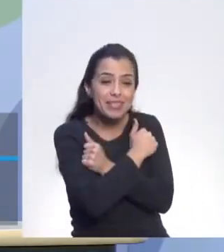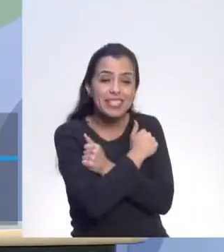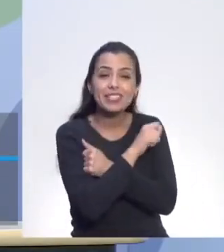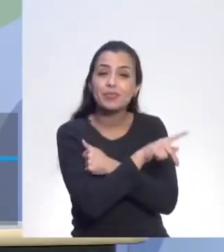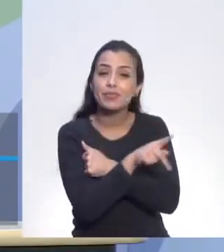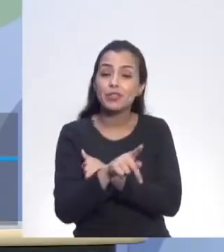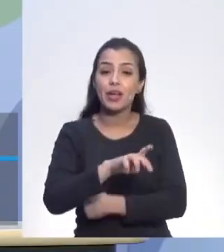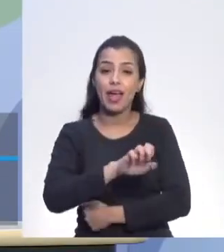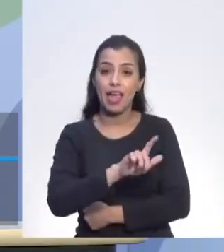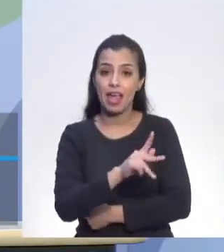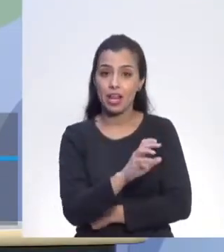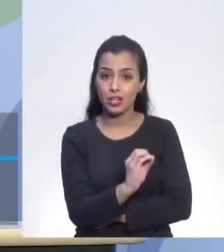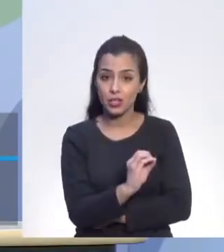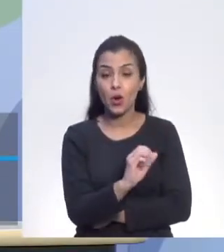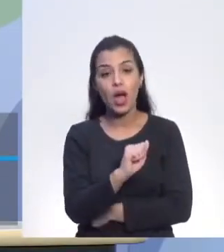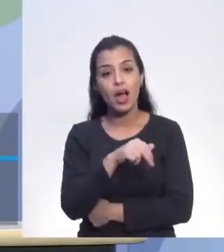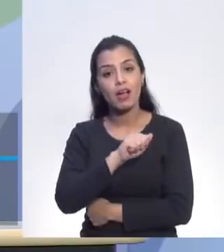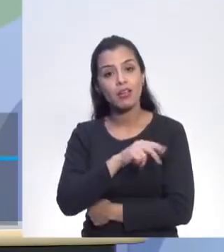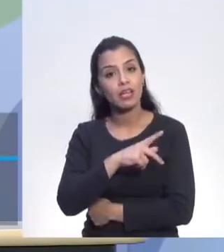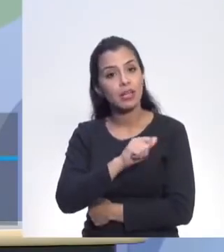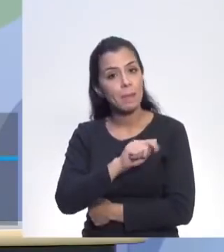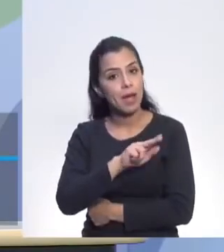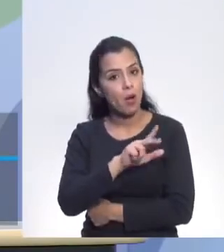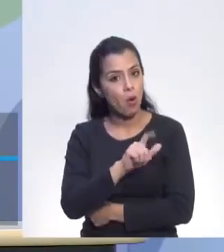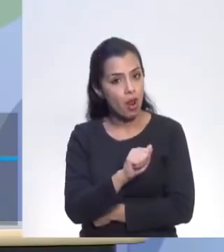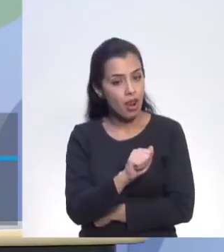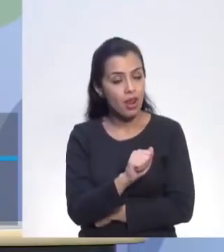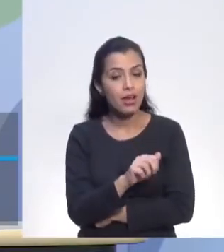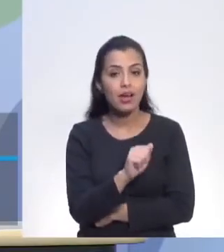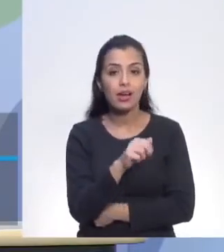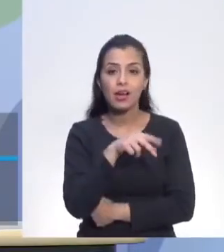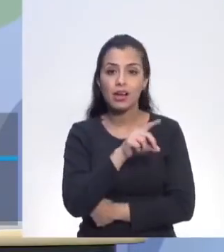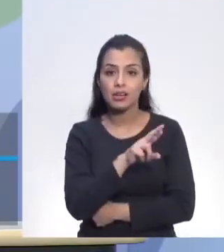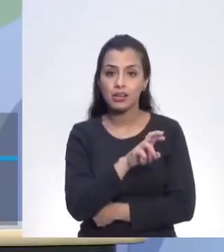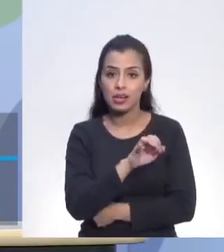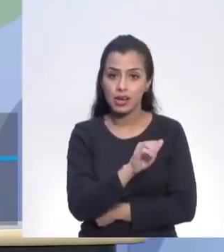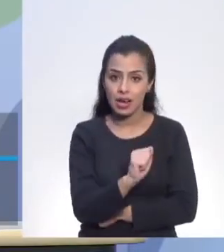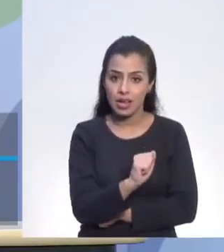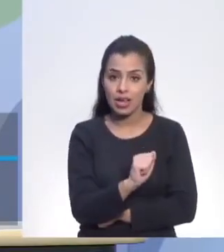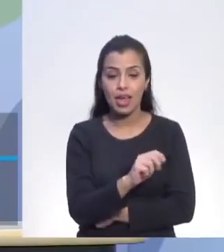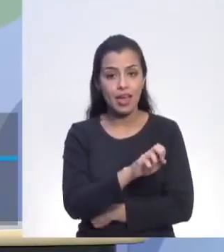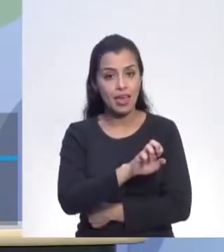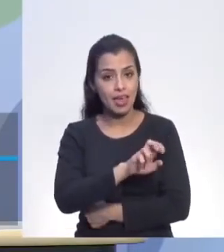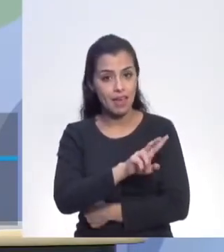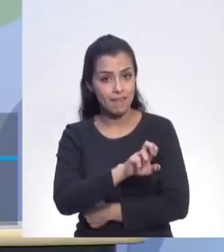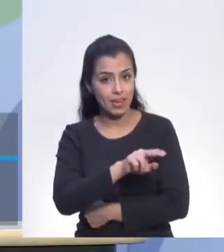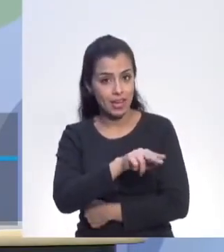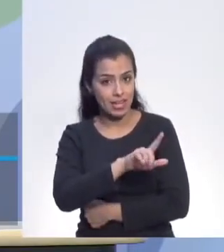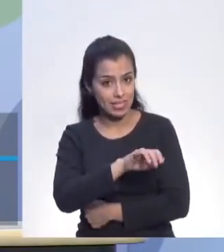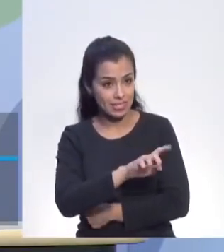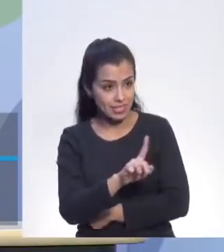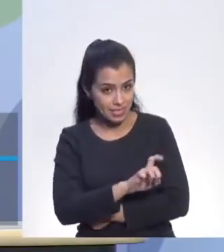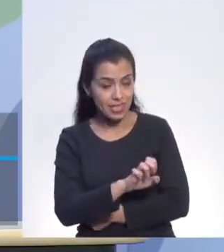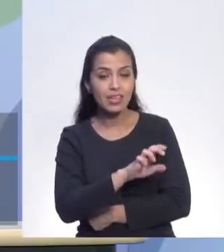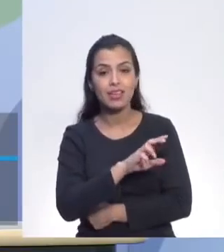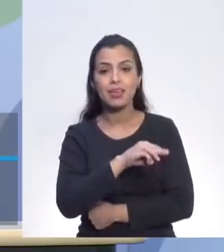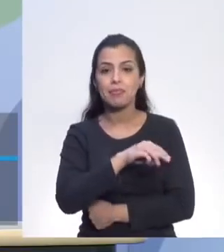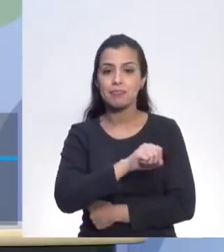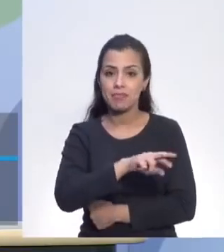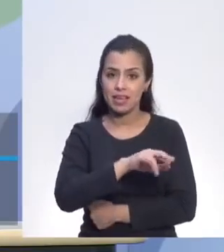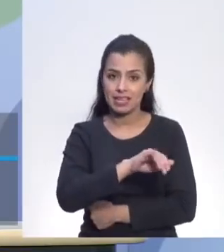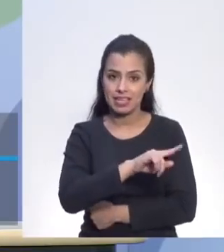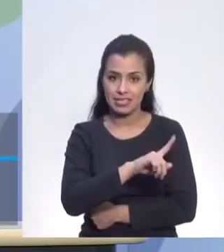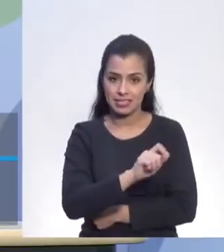Professor Hélio, Ana Paula, Andréia, Renata, Evelise, Carolina e Marisa. Obrigada, pessoal. E aí, professora Inês,